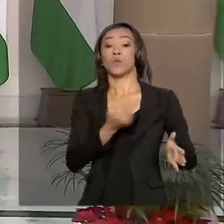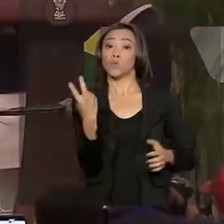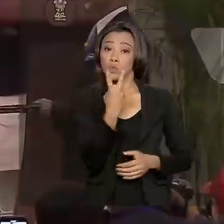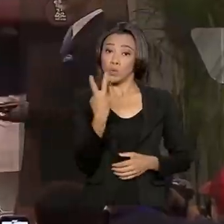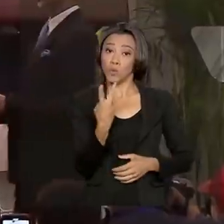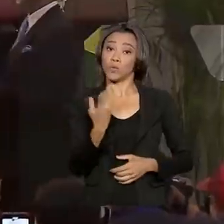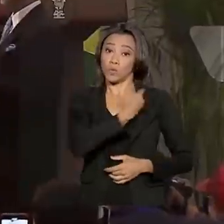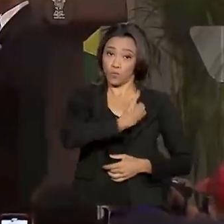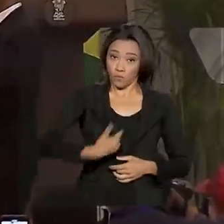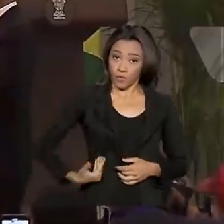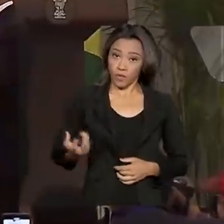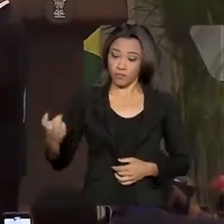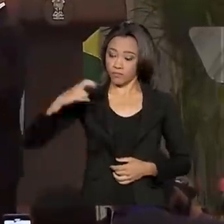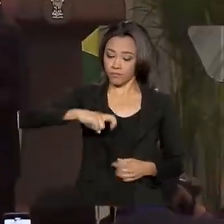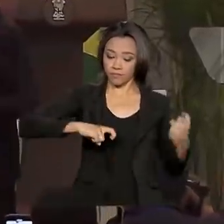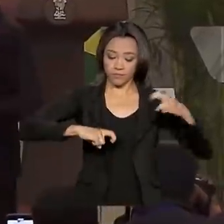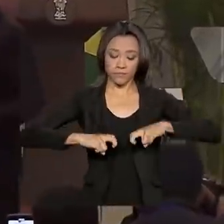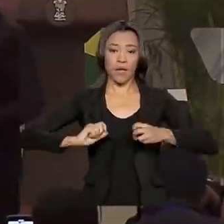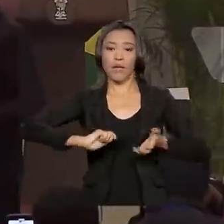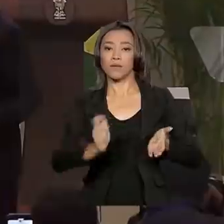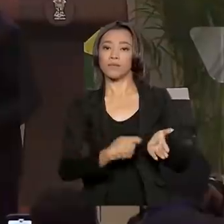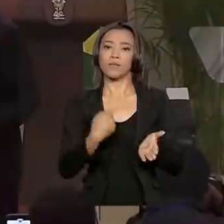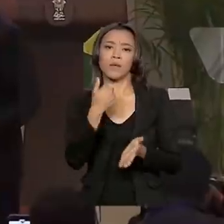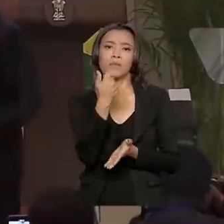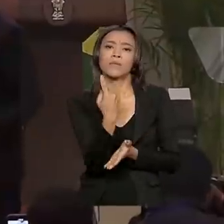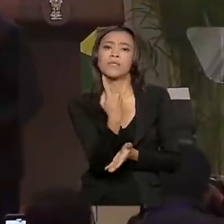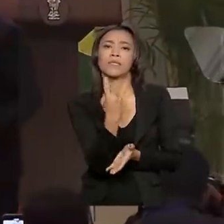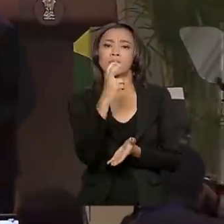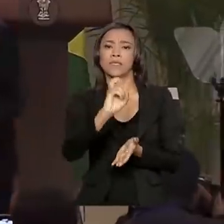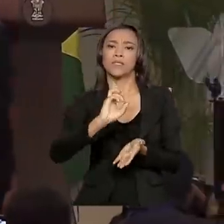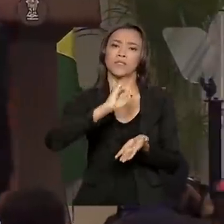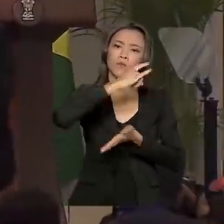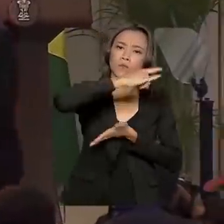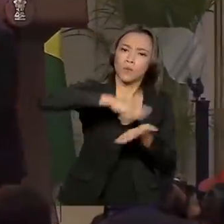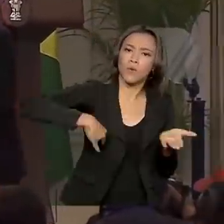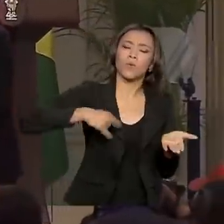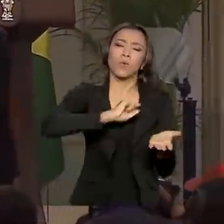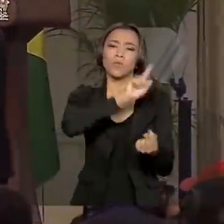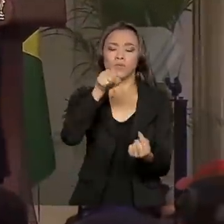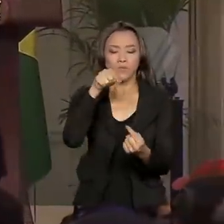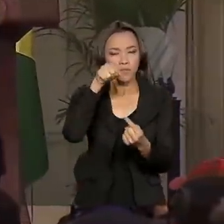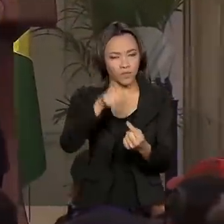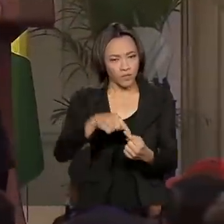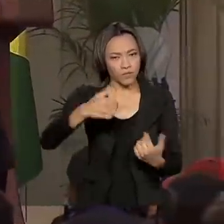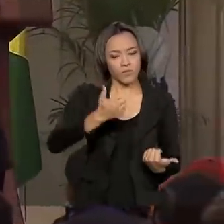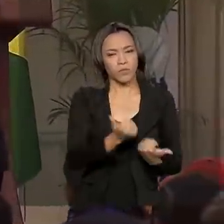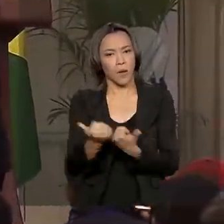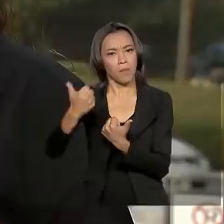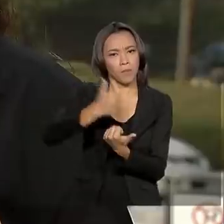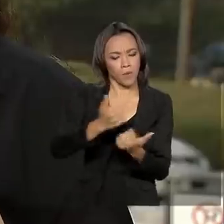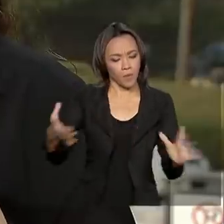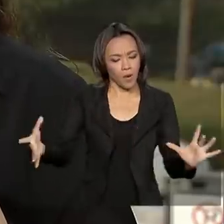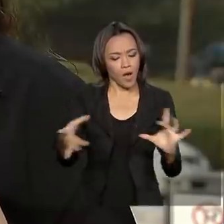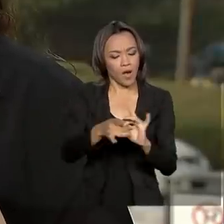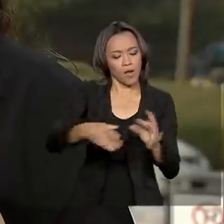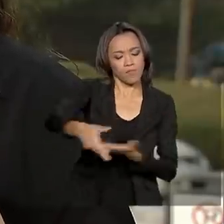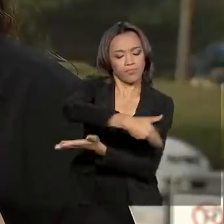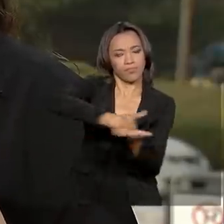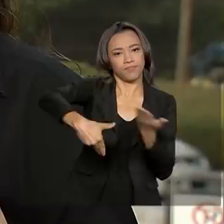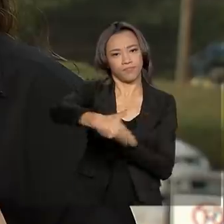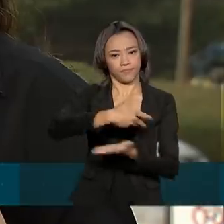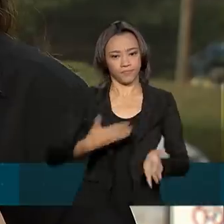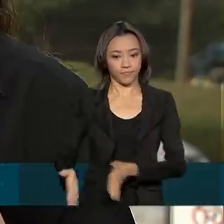governos assinaram 15 atos, com o objetivo de intensificar as relações entre os dois países. Entre os